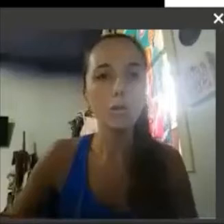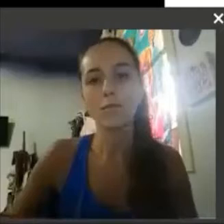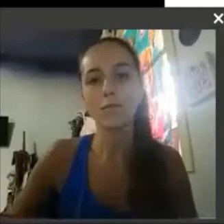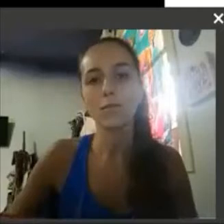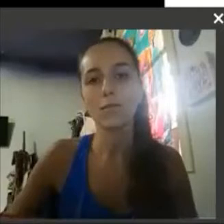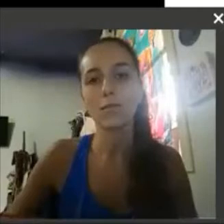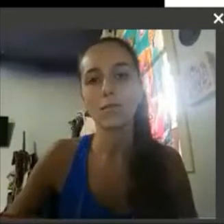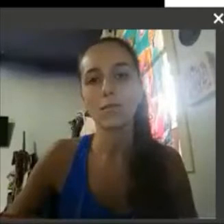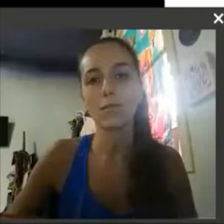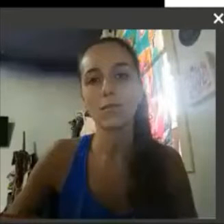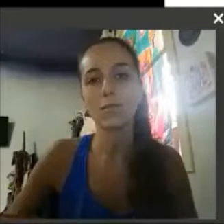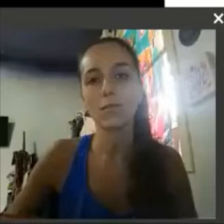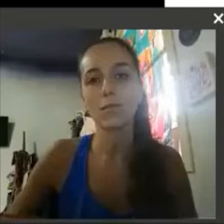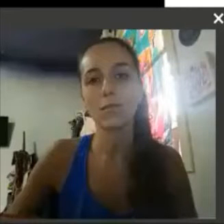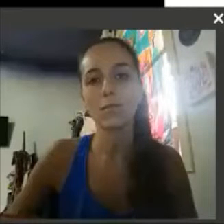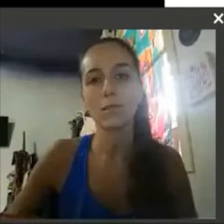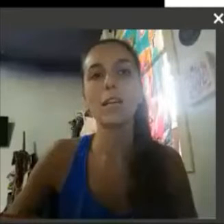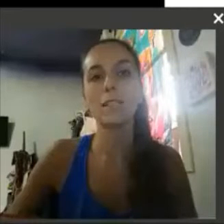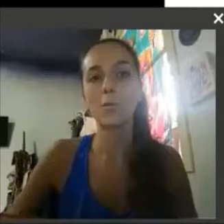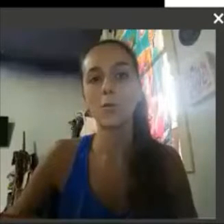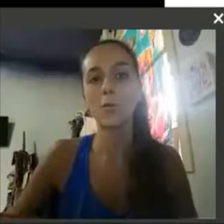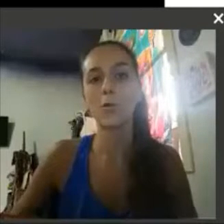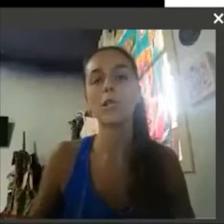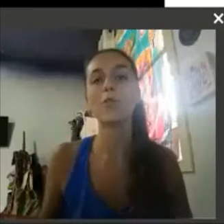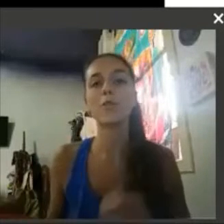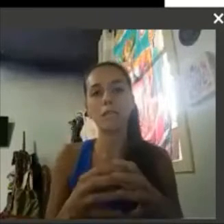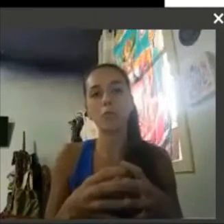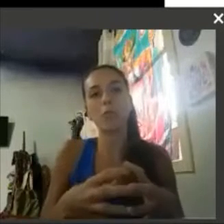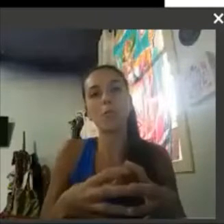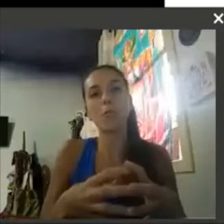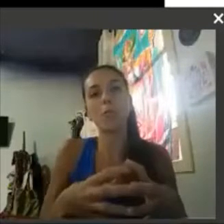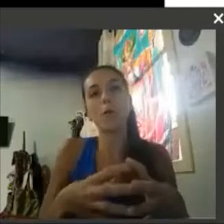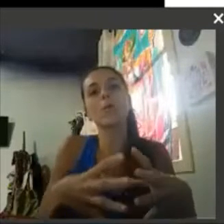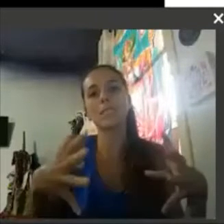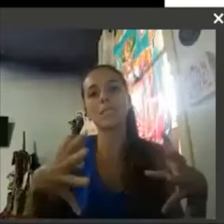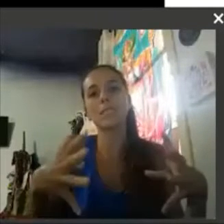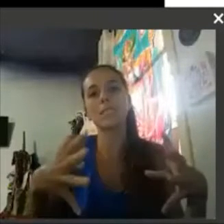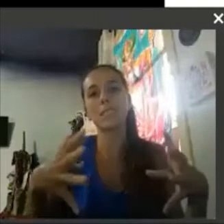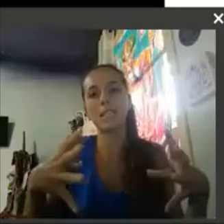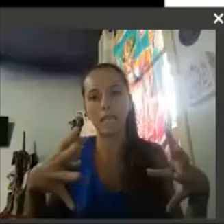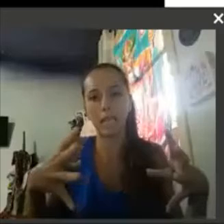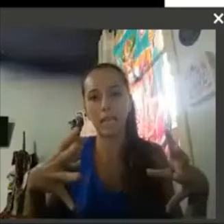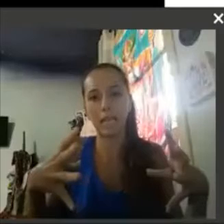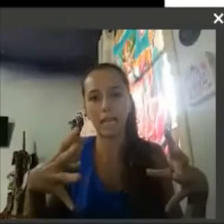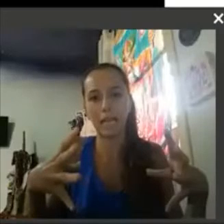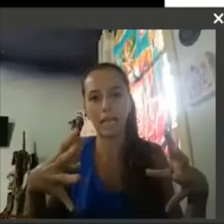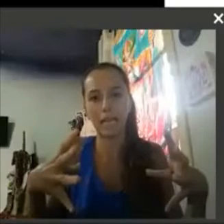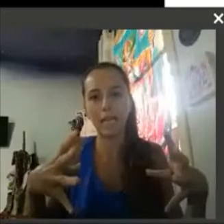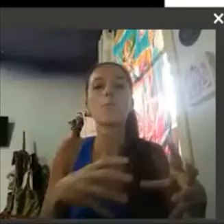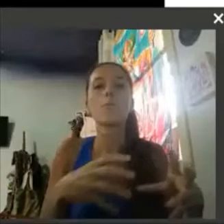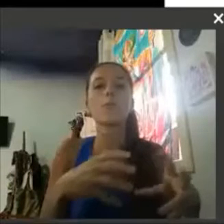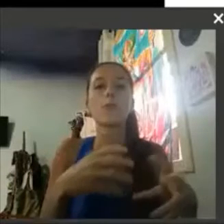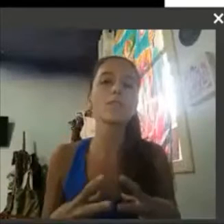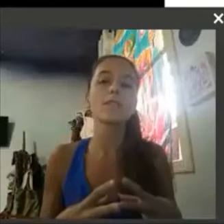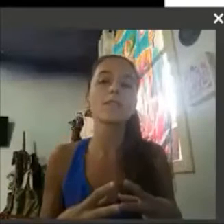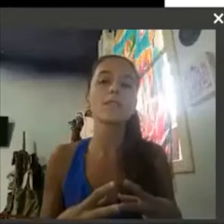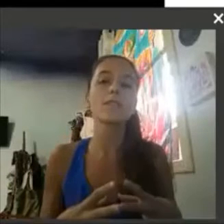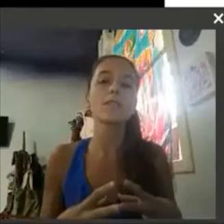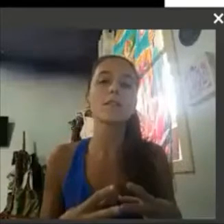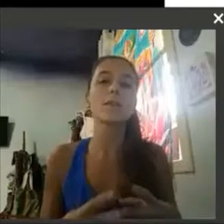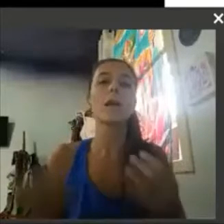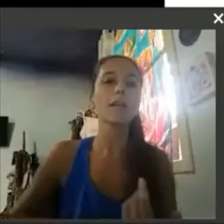CO2. Nós queremos o gás carbônico, que vai fazer com que o pão cresça, né, por essas bolhas de